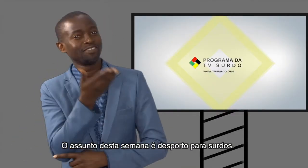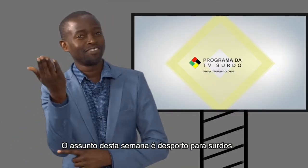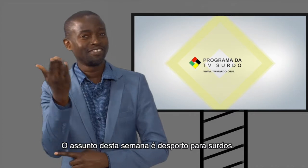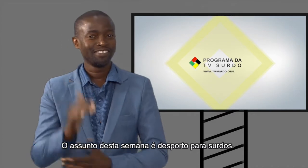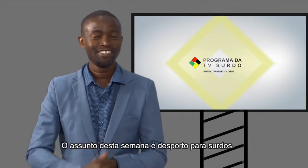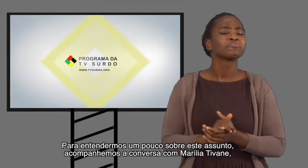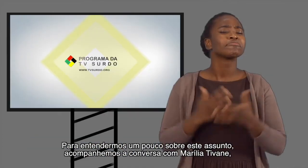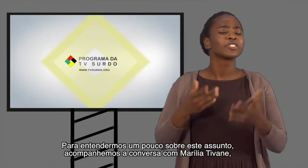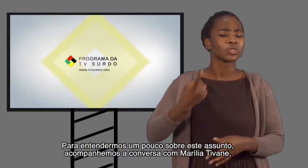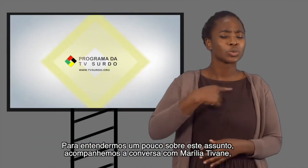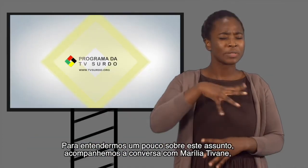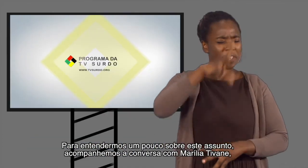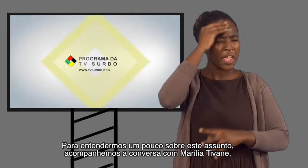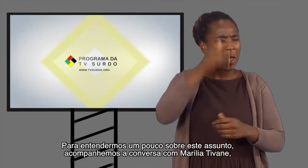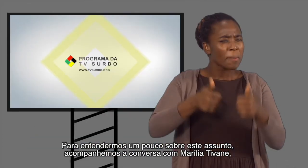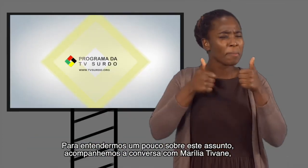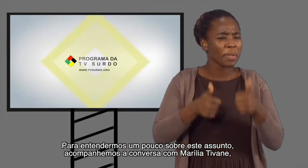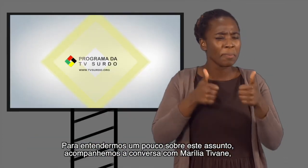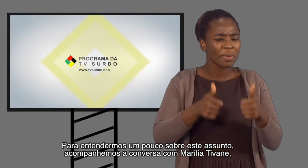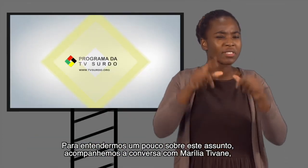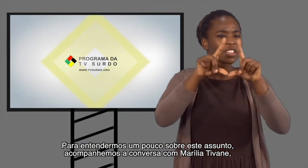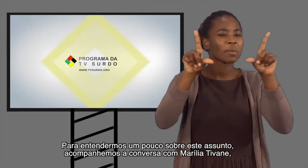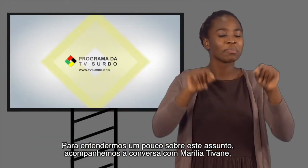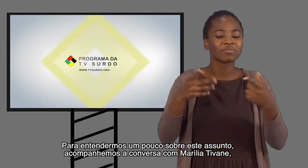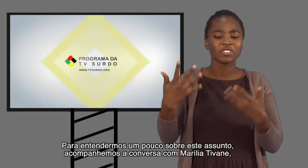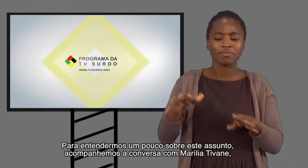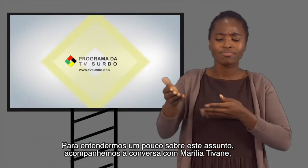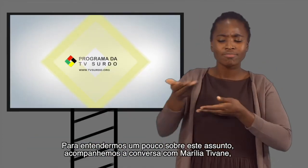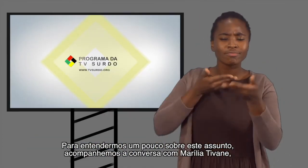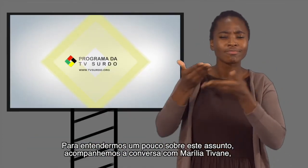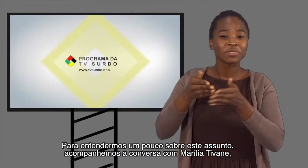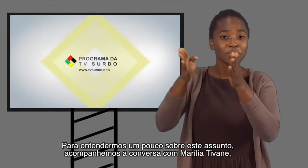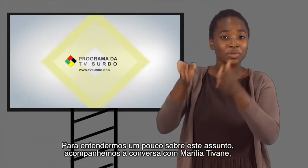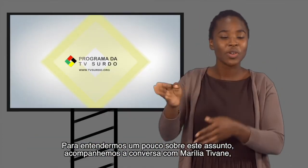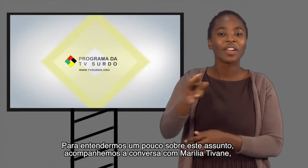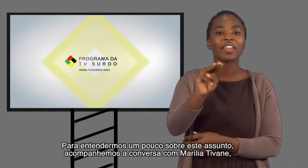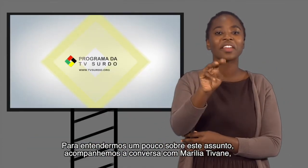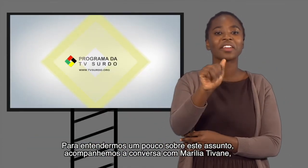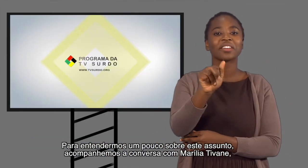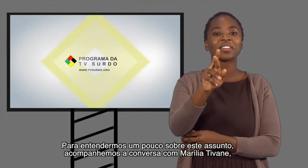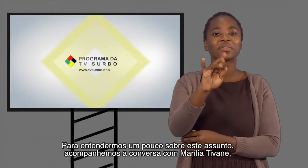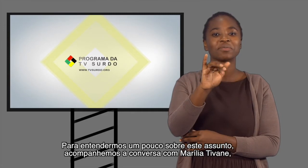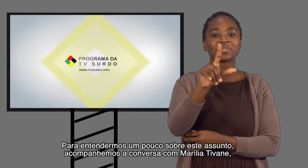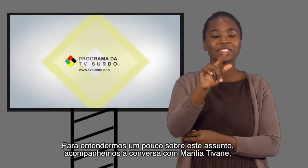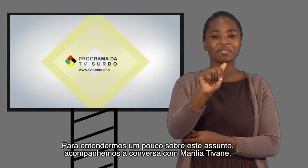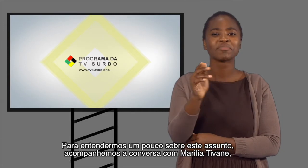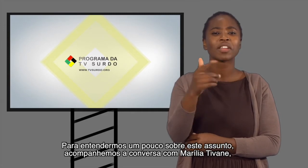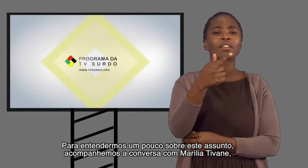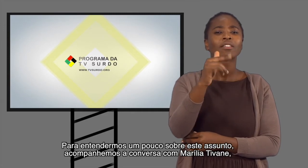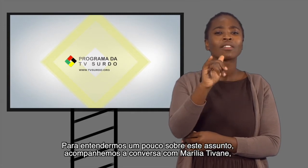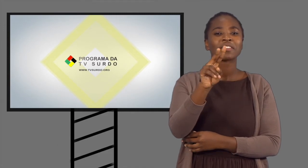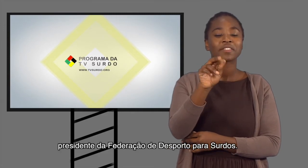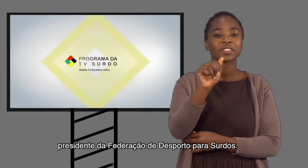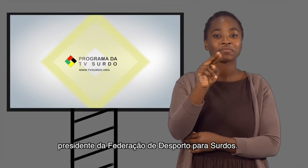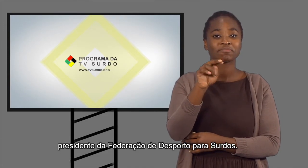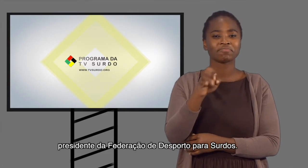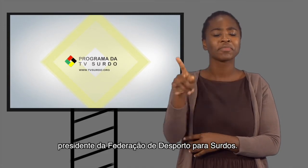surdos. Para entendermos um pouco sobre este assunto acompanhamos a conversa com Marília Tivane